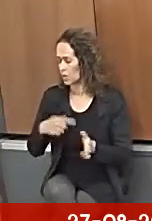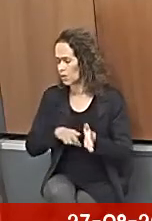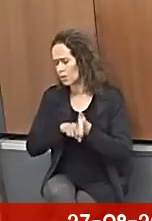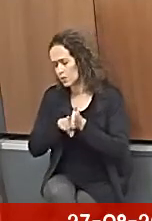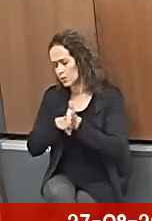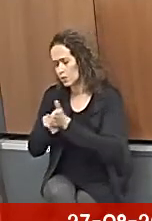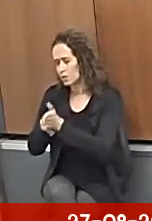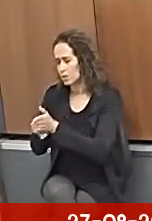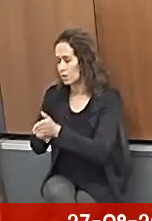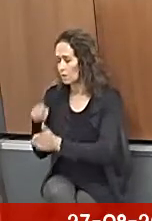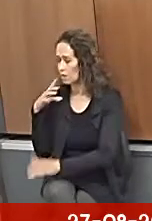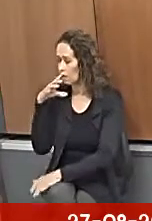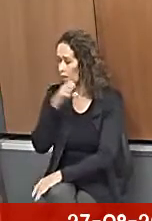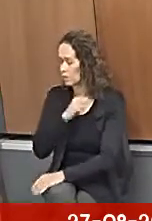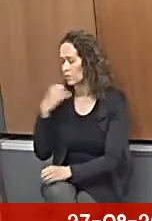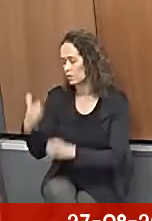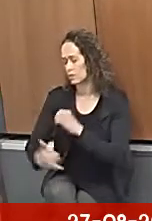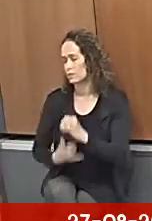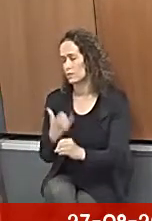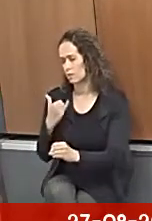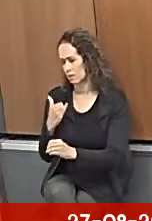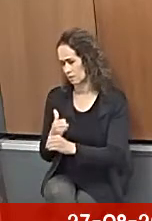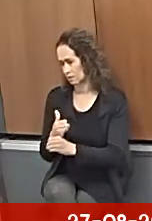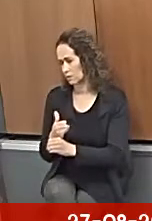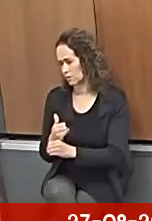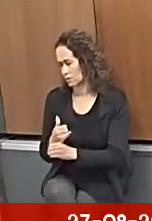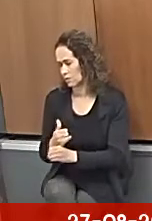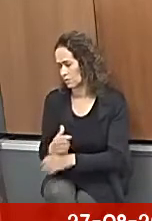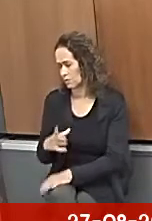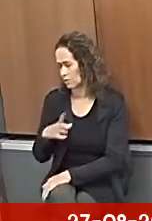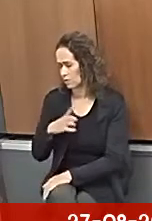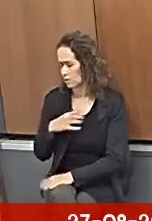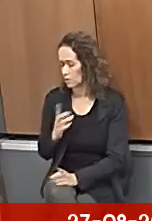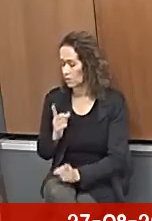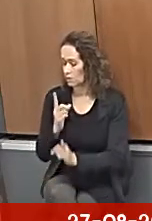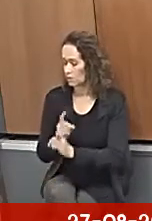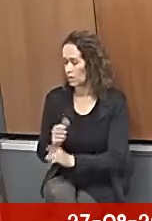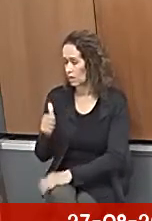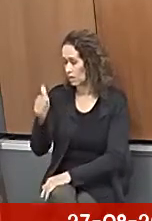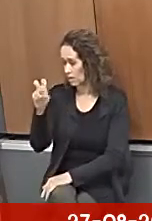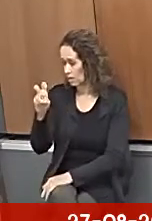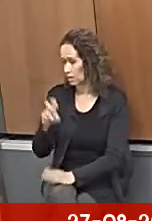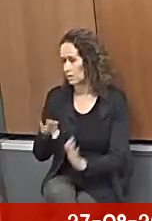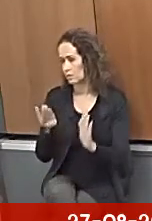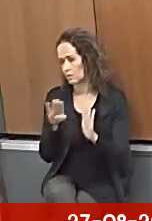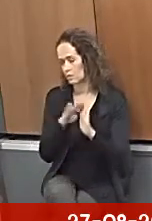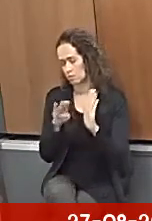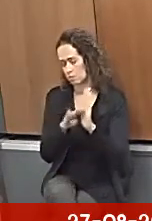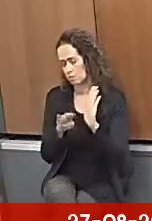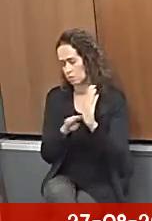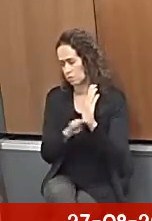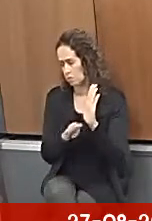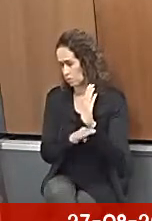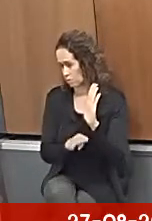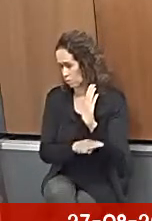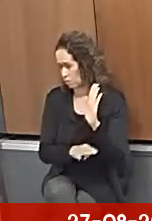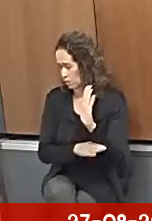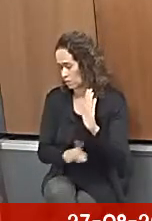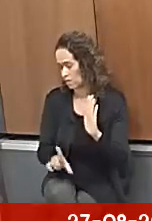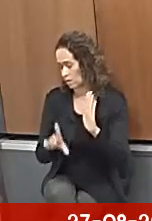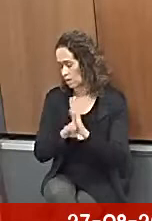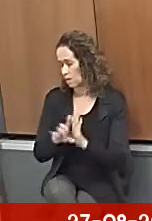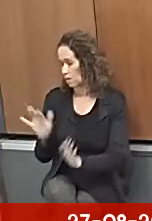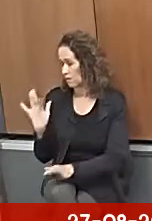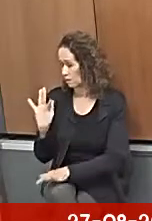na internet e eu achei 15 tópicos aqui que podem ser enquadrados como descumprimento de lei federal